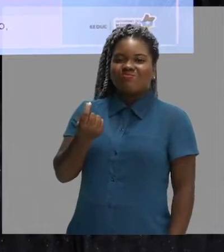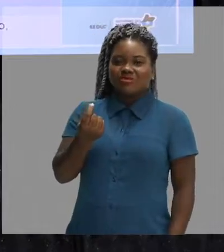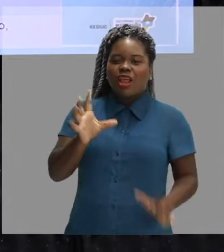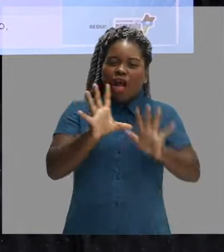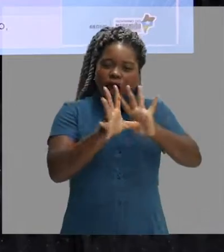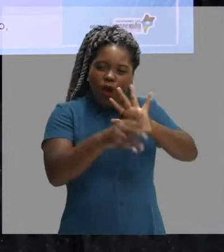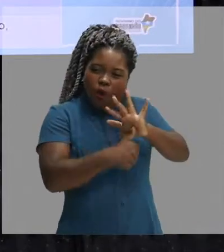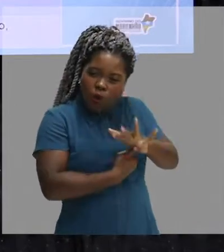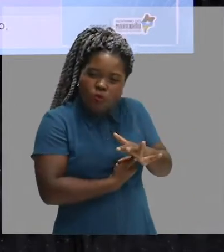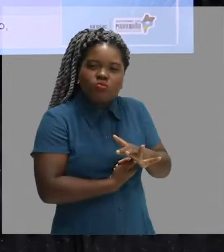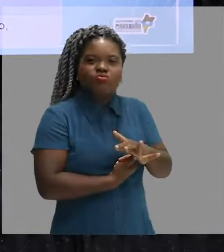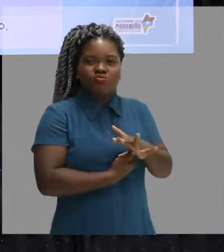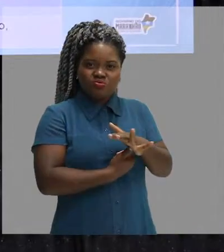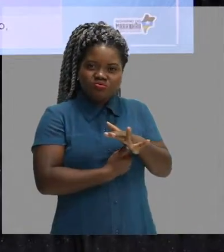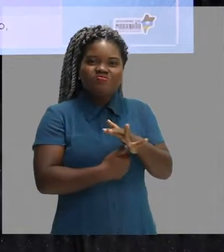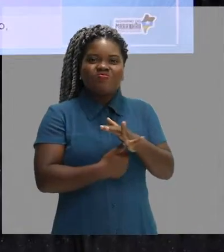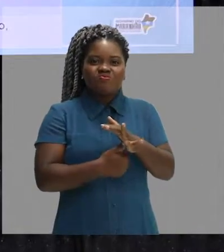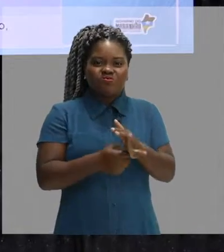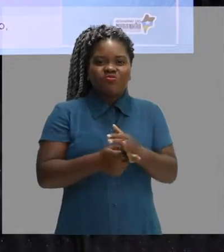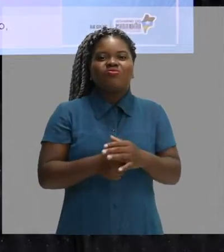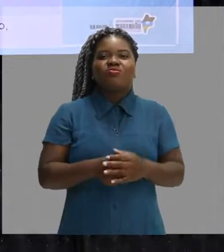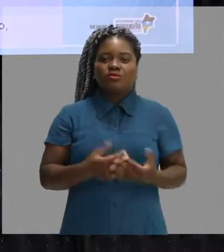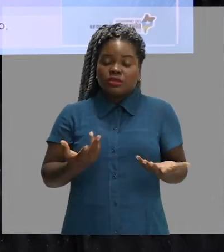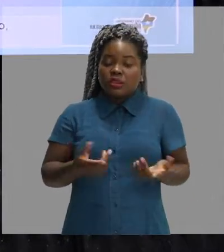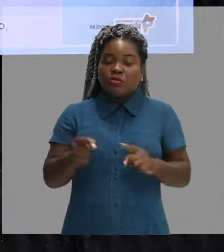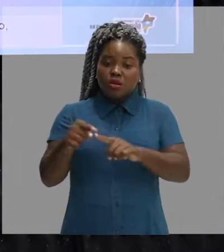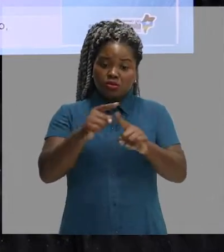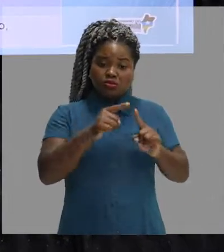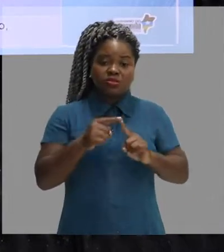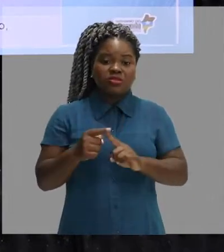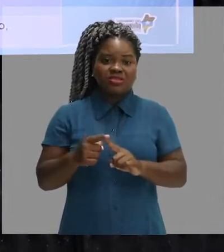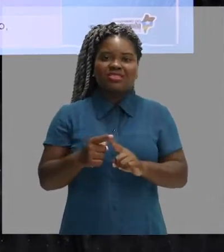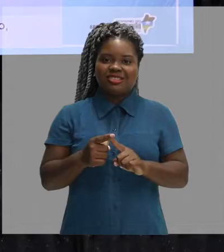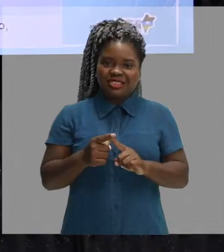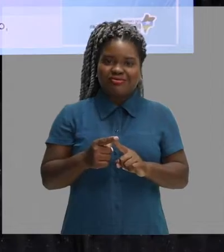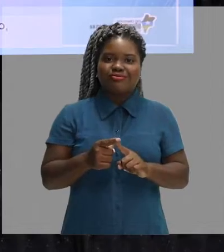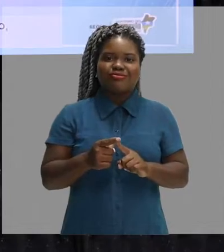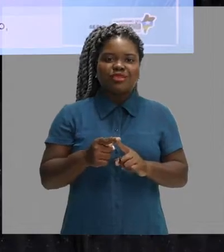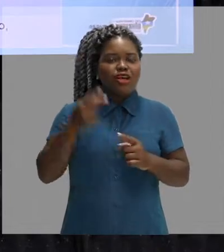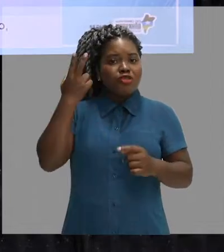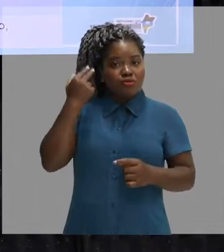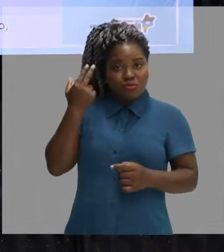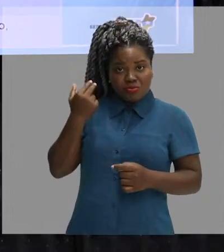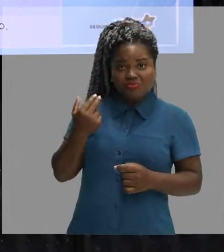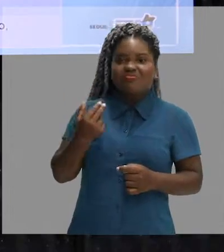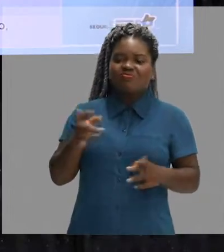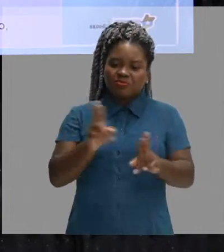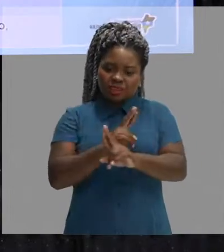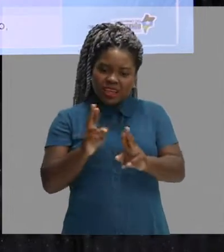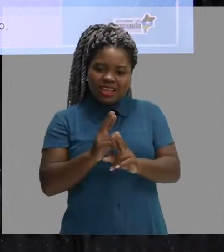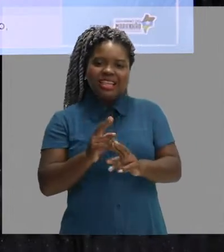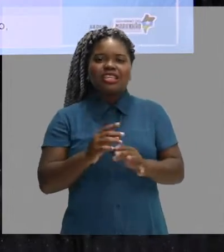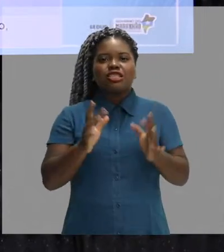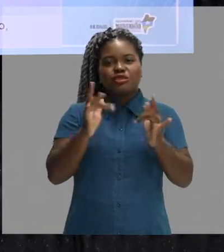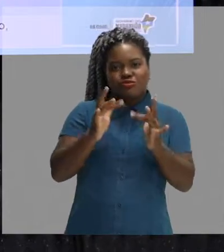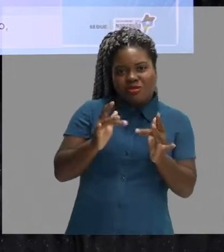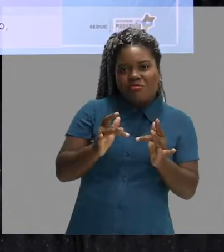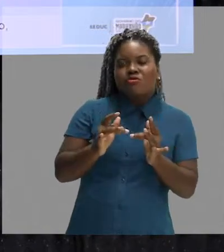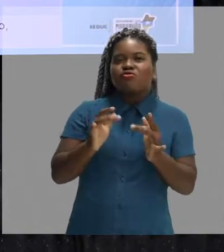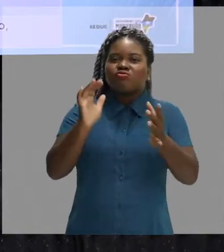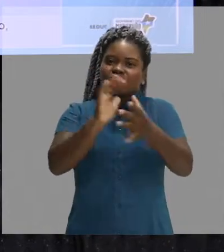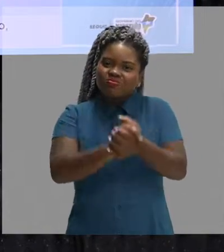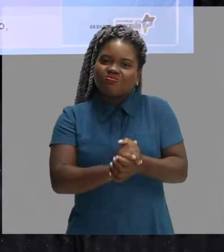ali do parceiro. É um tipo de violência doméstica, inclusive, muito comum na relação entre casais, infelizmente, ok? E a